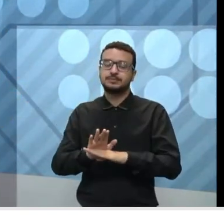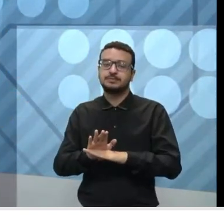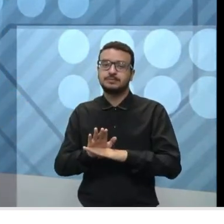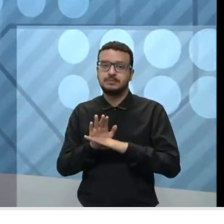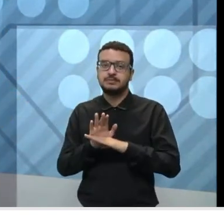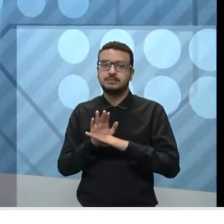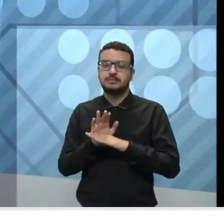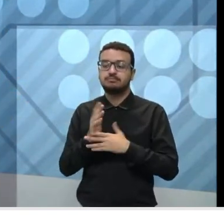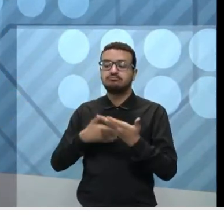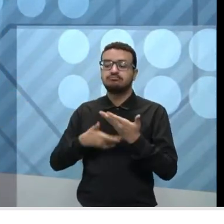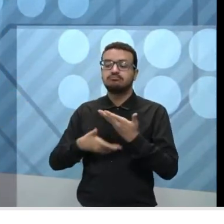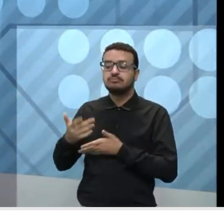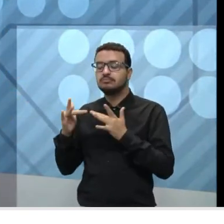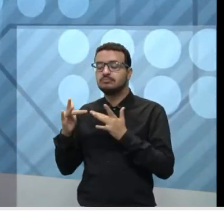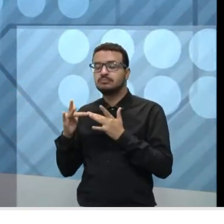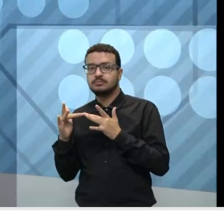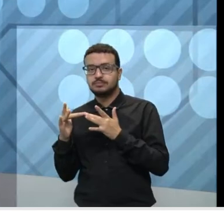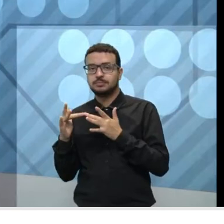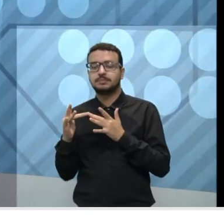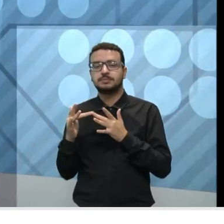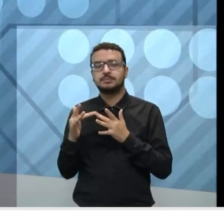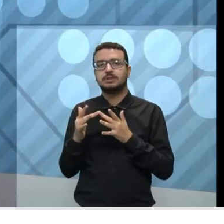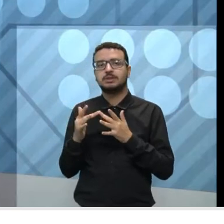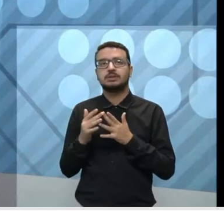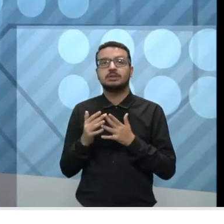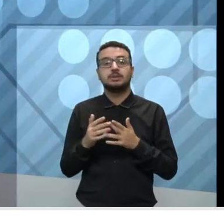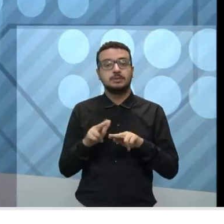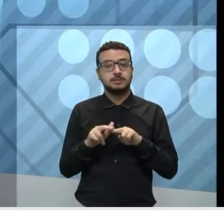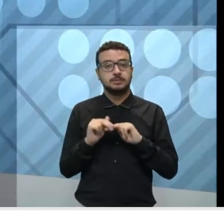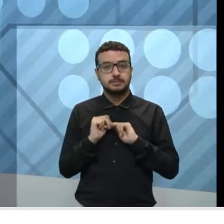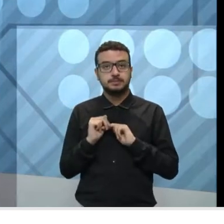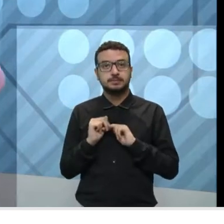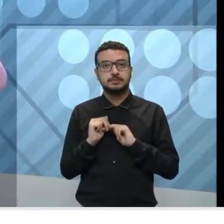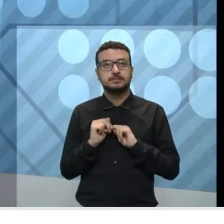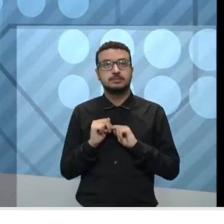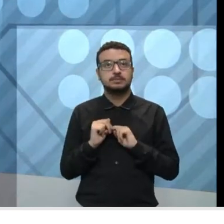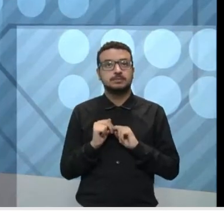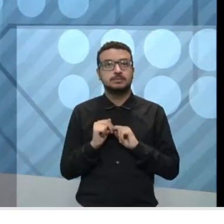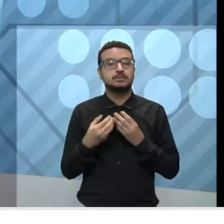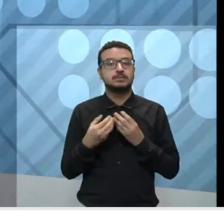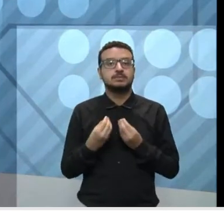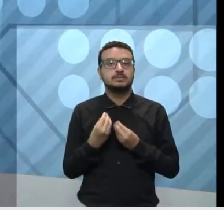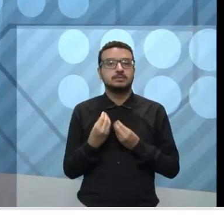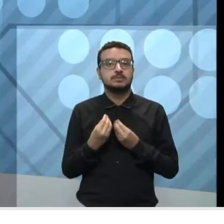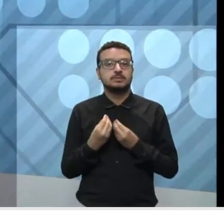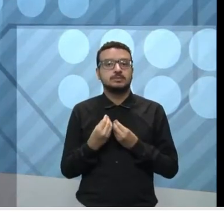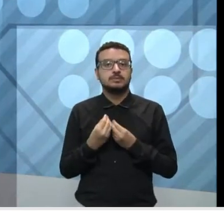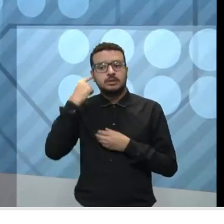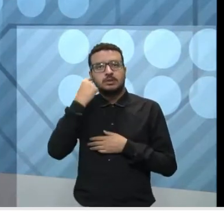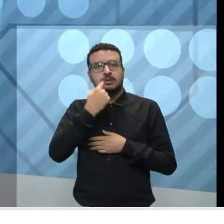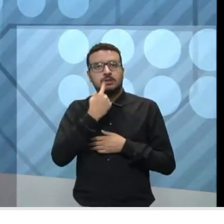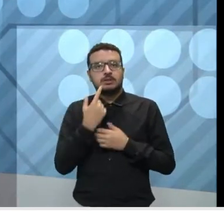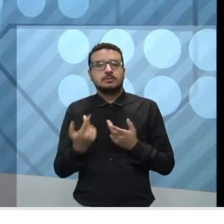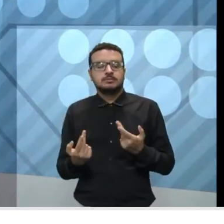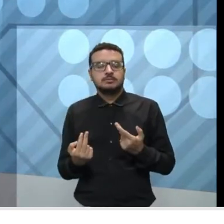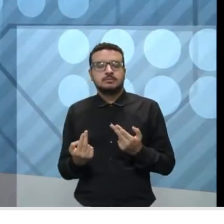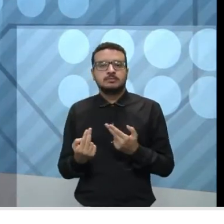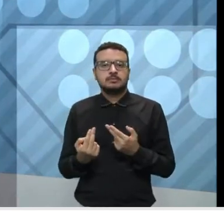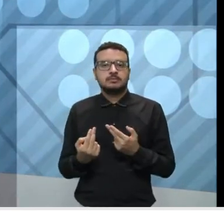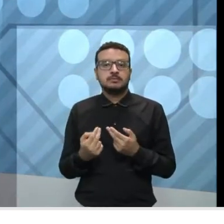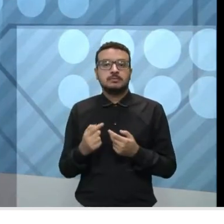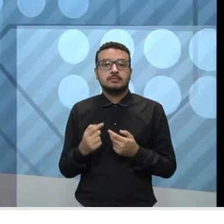que assemelha os surdos, não é? Nós podemos dizer qual que é a marca. É a questão da Libras e da língua de sinais quando nós